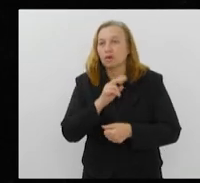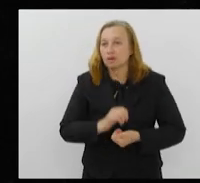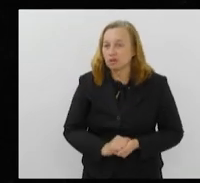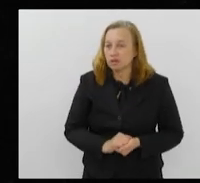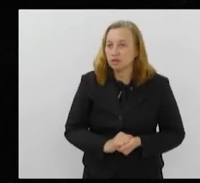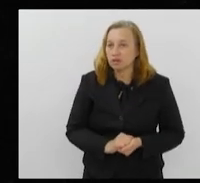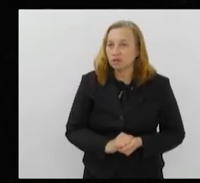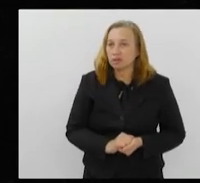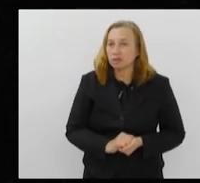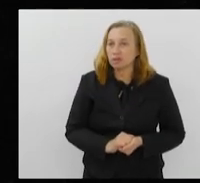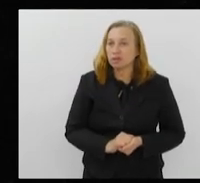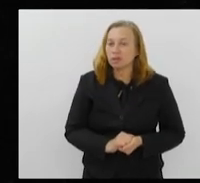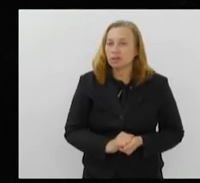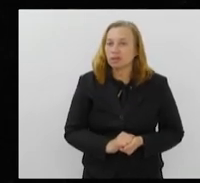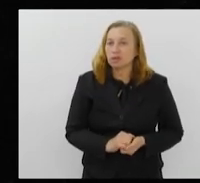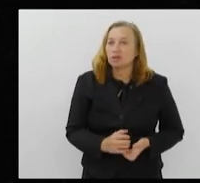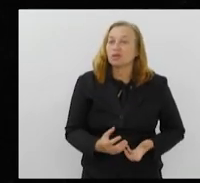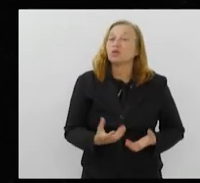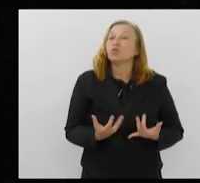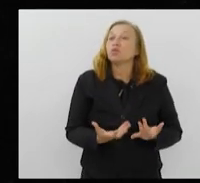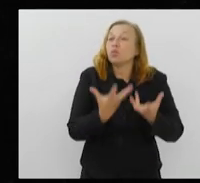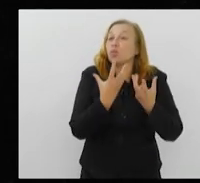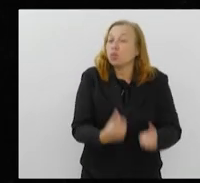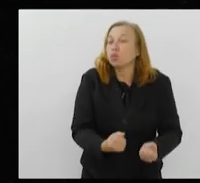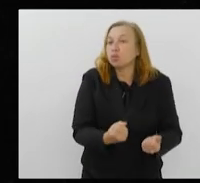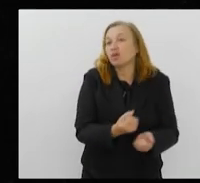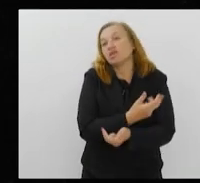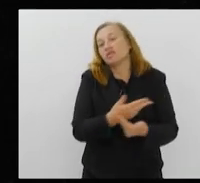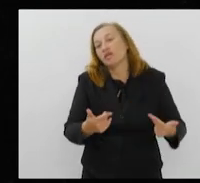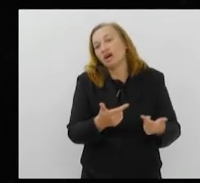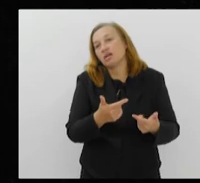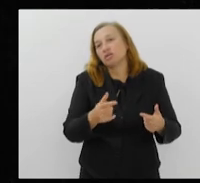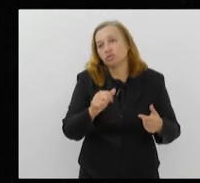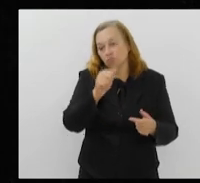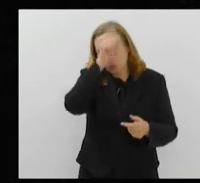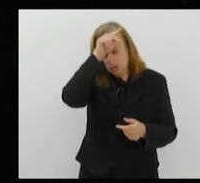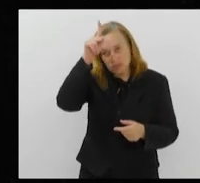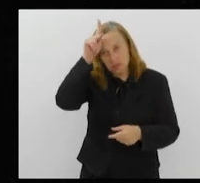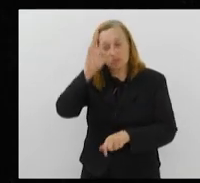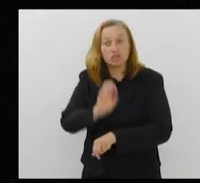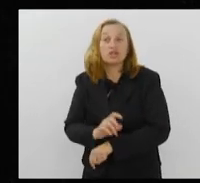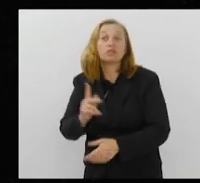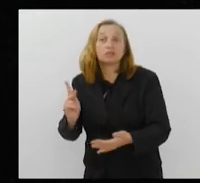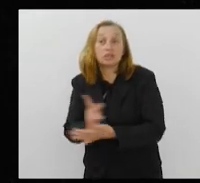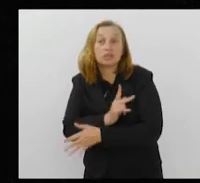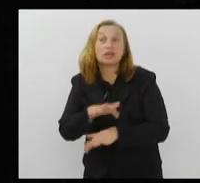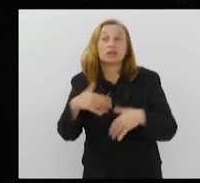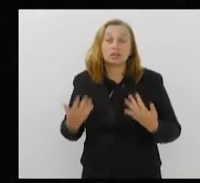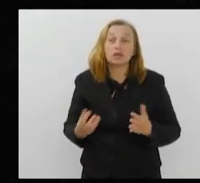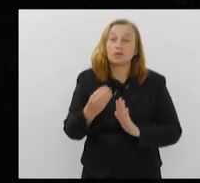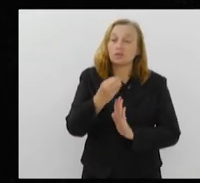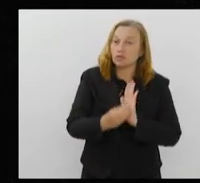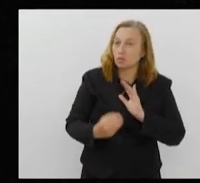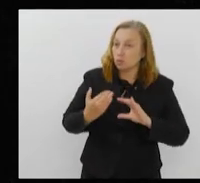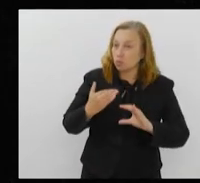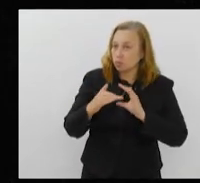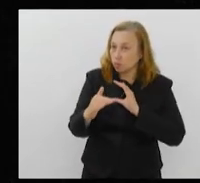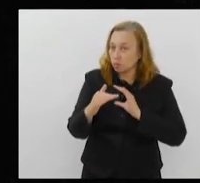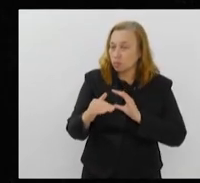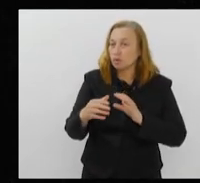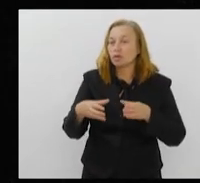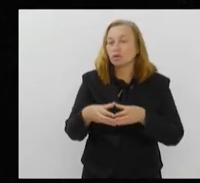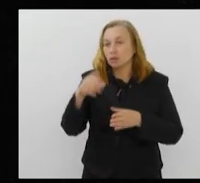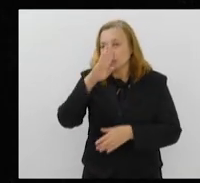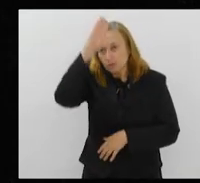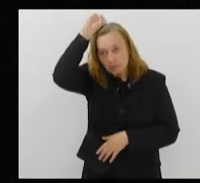mencionados incêndios que estão ocorrendo aí nos diversos municípios do nosso estado. Então, oficiado, não é, ao Corpo de